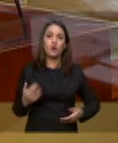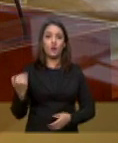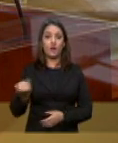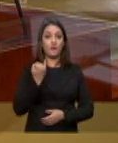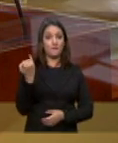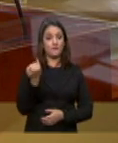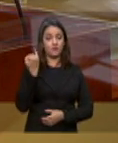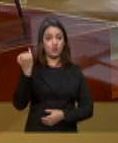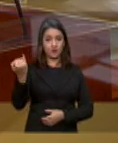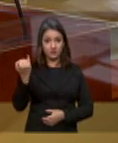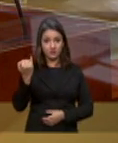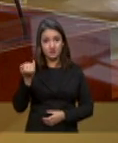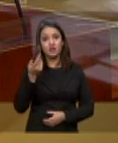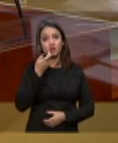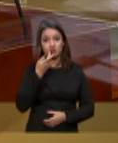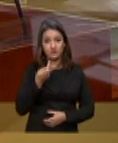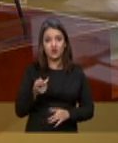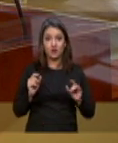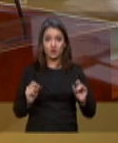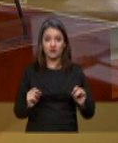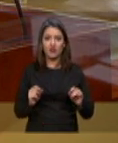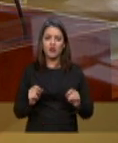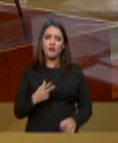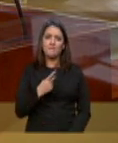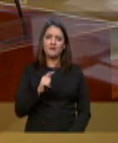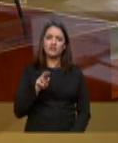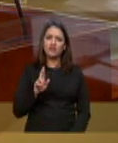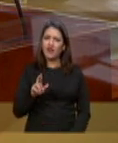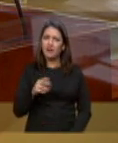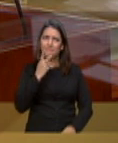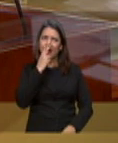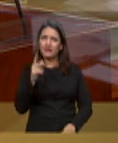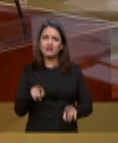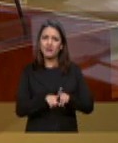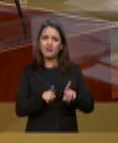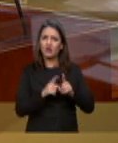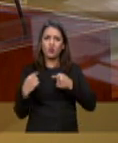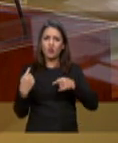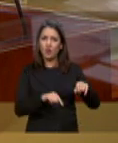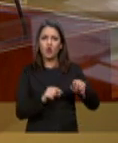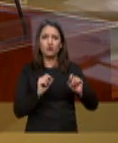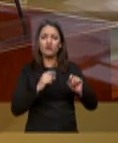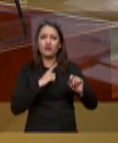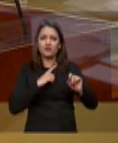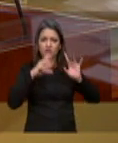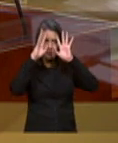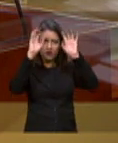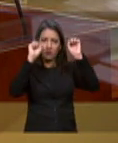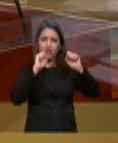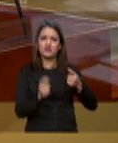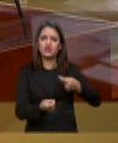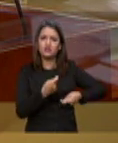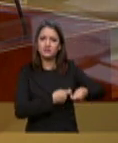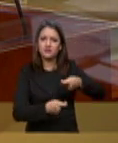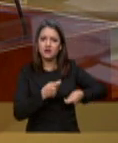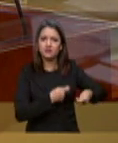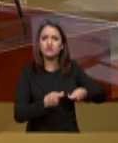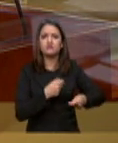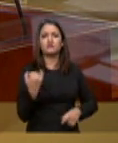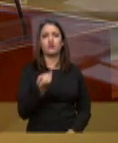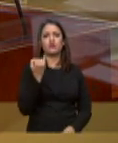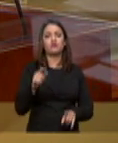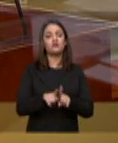destacar que a requerente parece também discordar da relevância atualmente desenvolvida pelos tribunais administrativos, sobretudo pelo